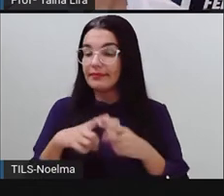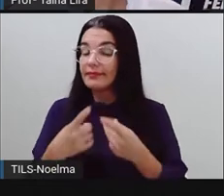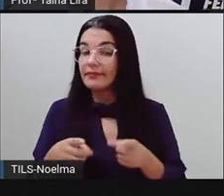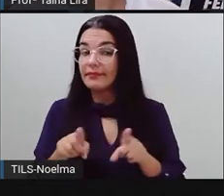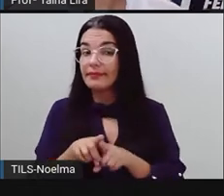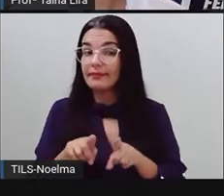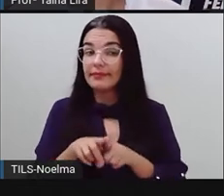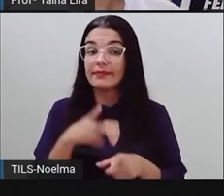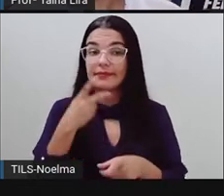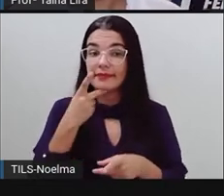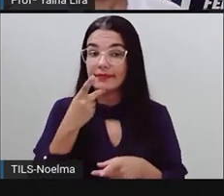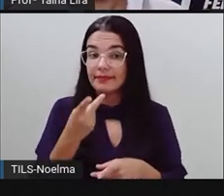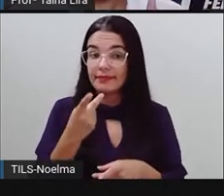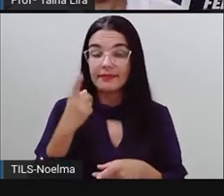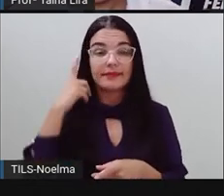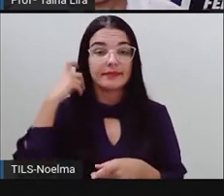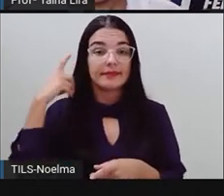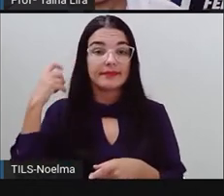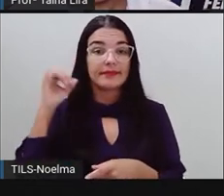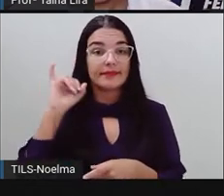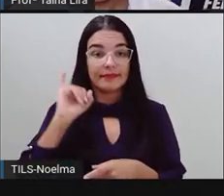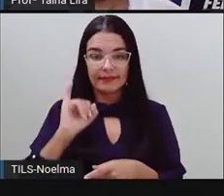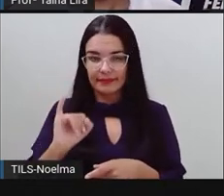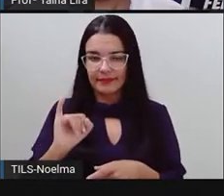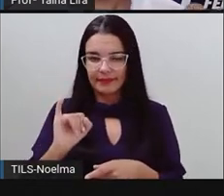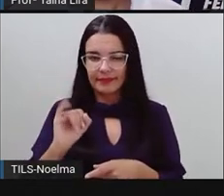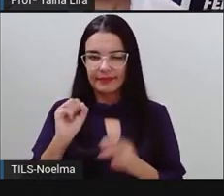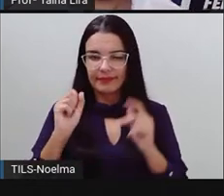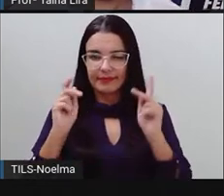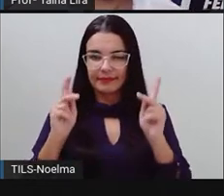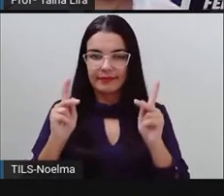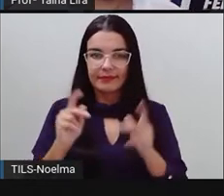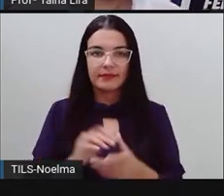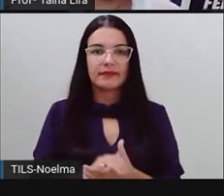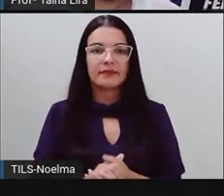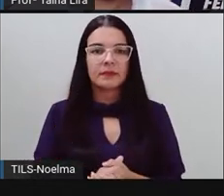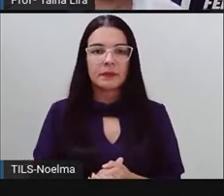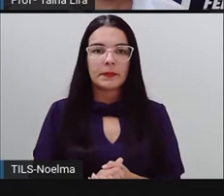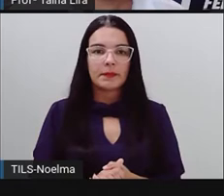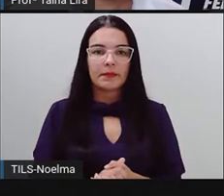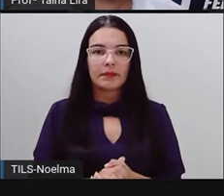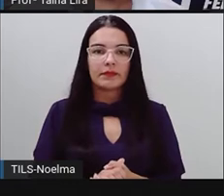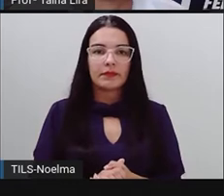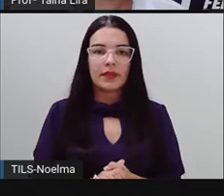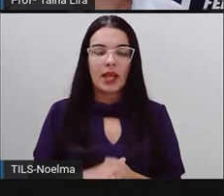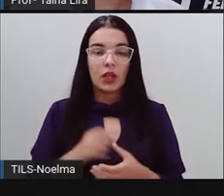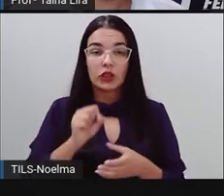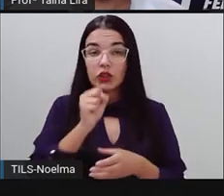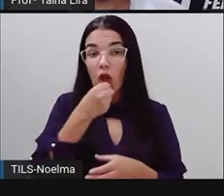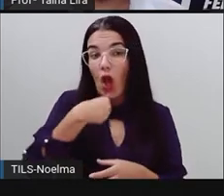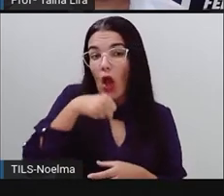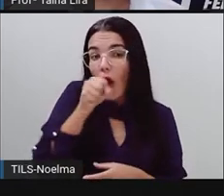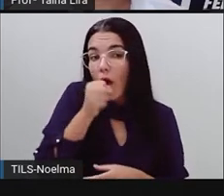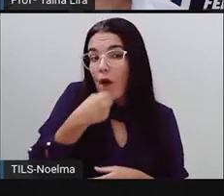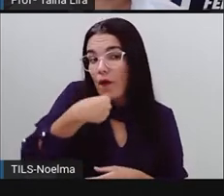pronunciar com som de ir tá certo a mesma coisa aqui eu vamos ver